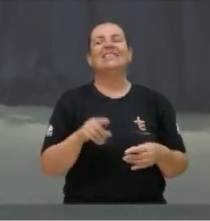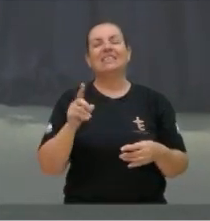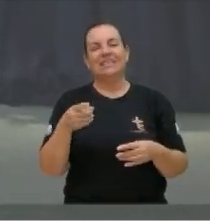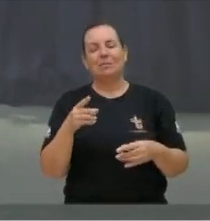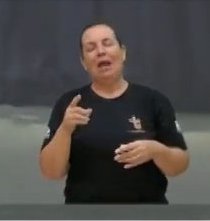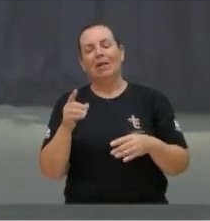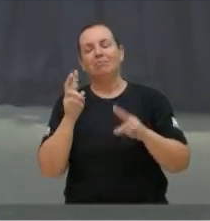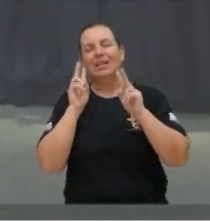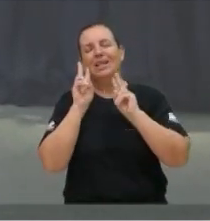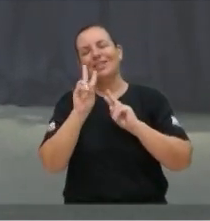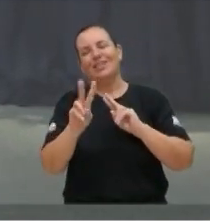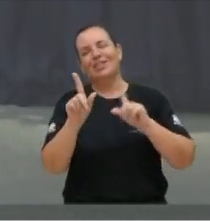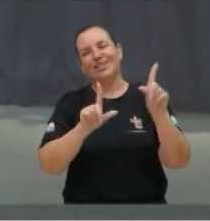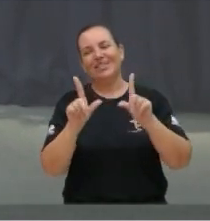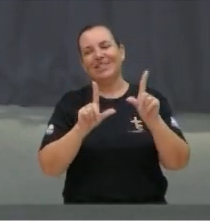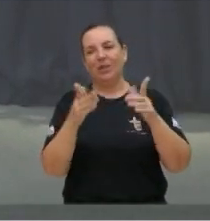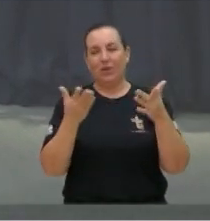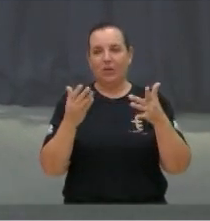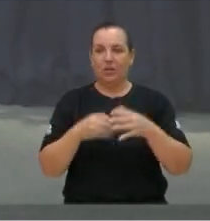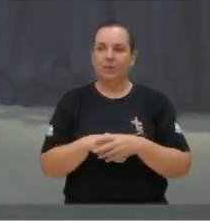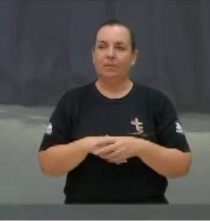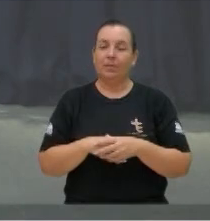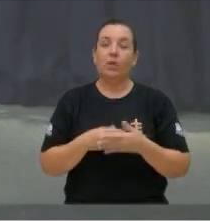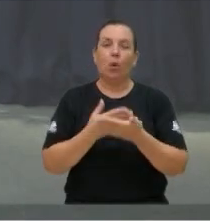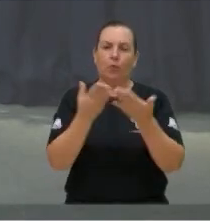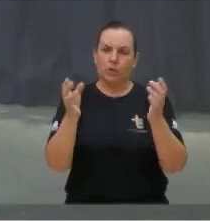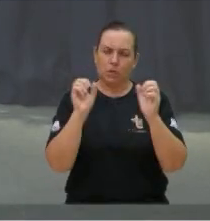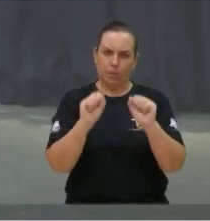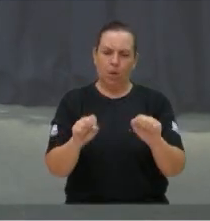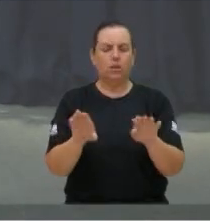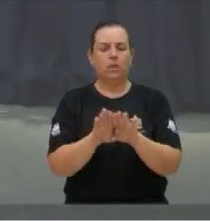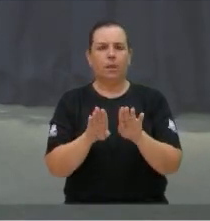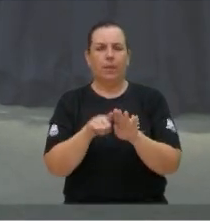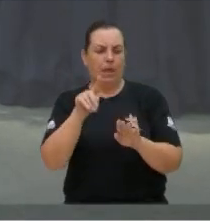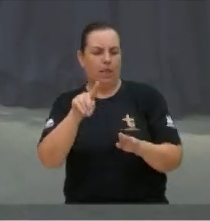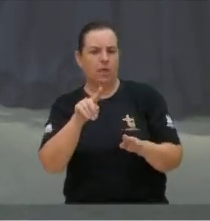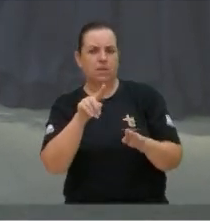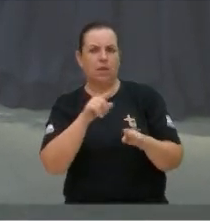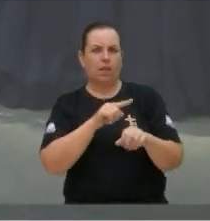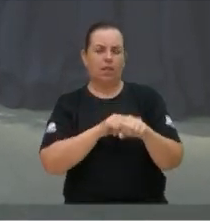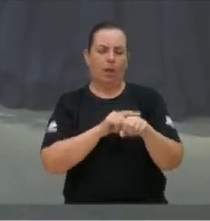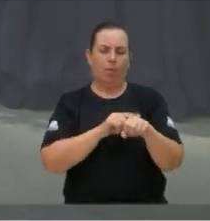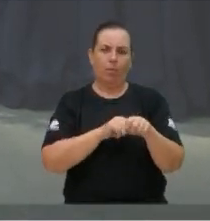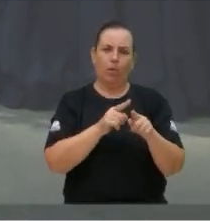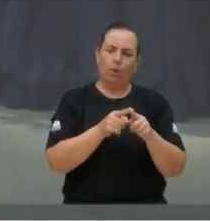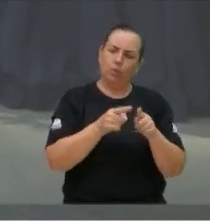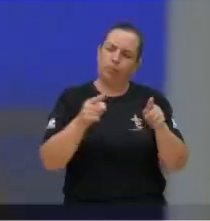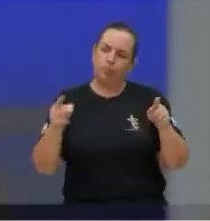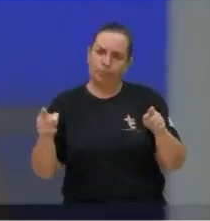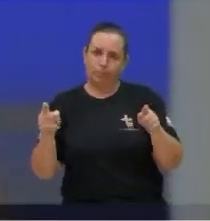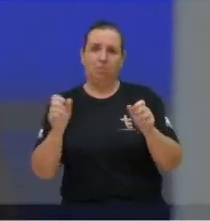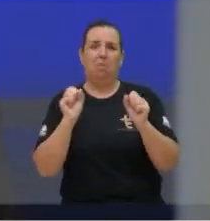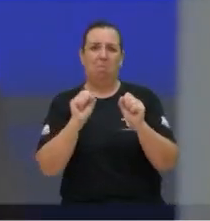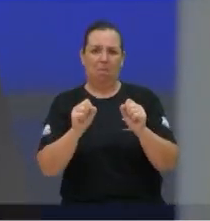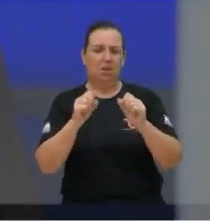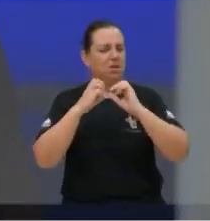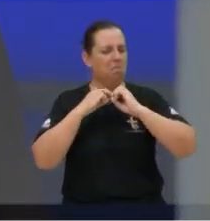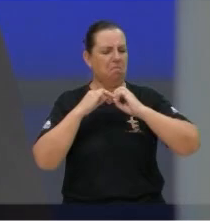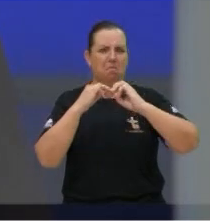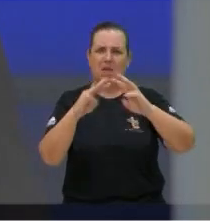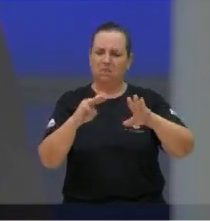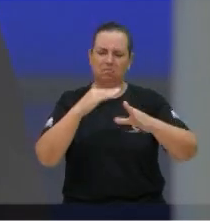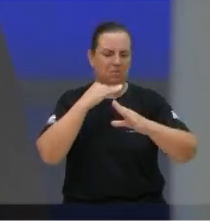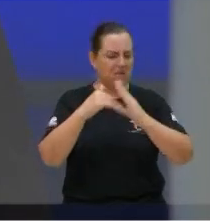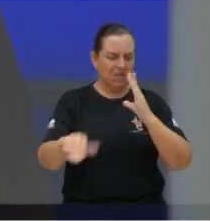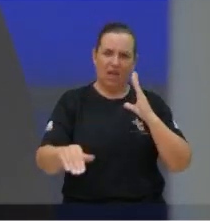ligados. Muito bem, você pode também, durante todo esse tempo, você que está longe, mandar sua mensagem, ligar, não é?